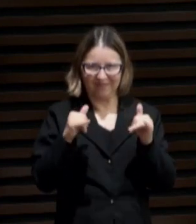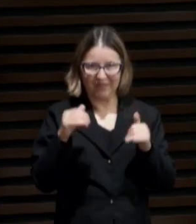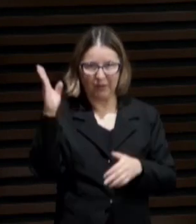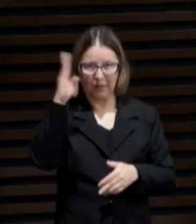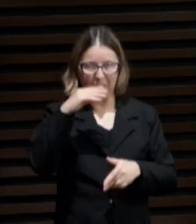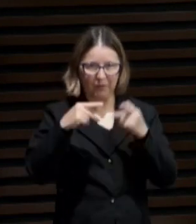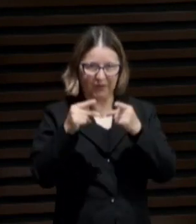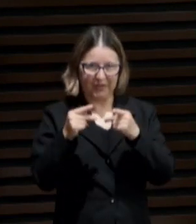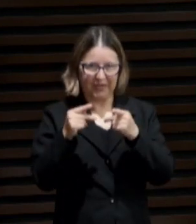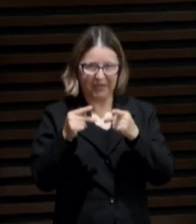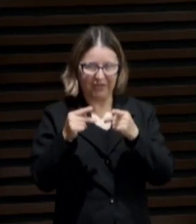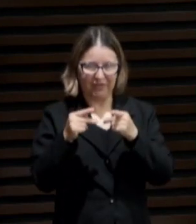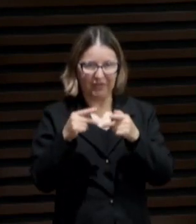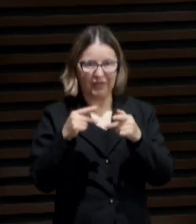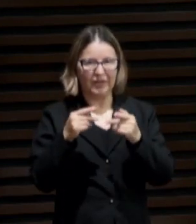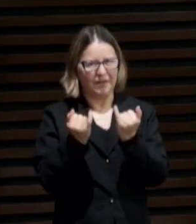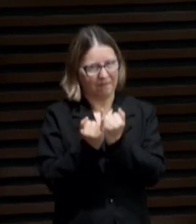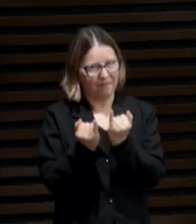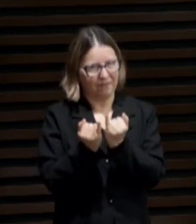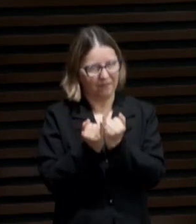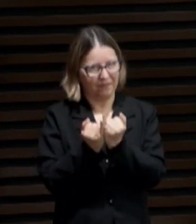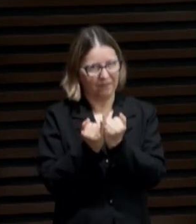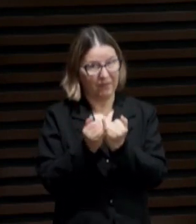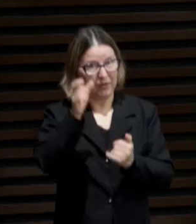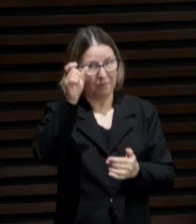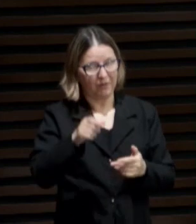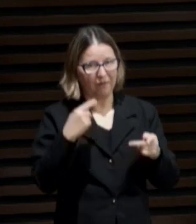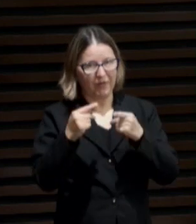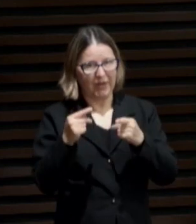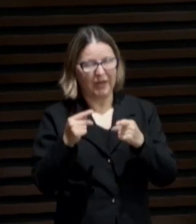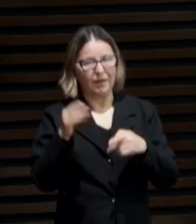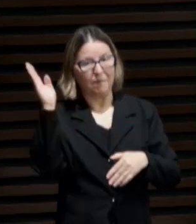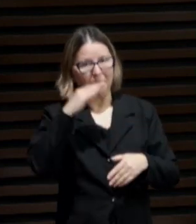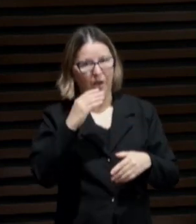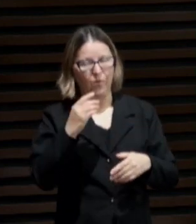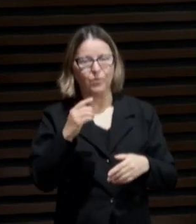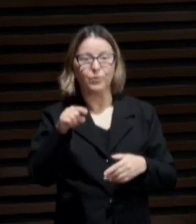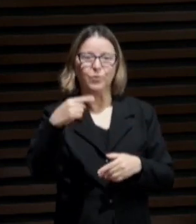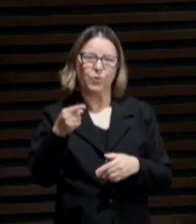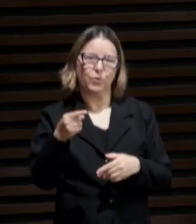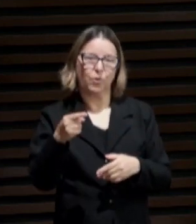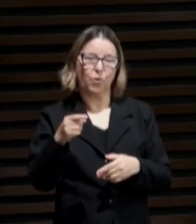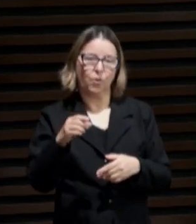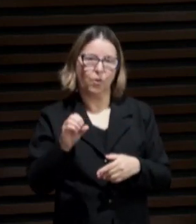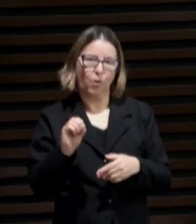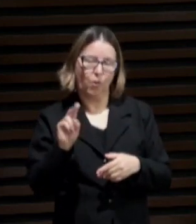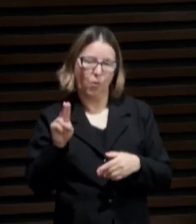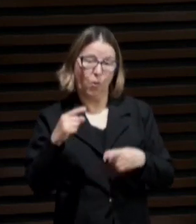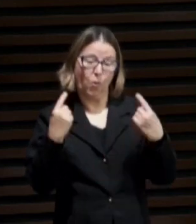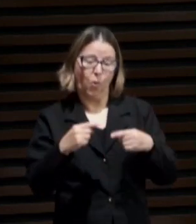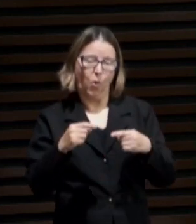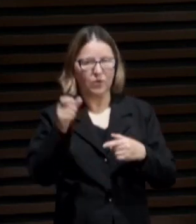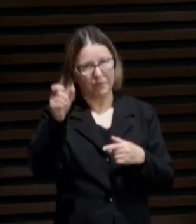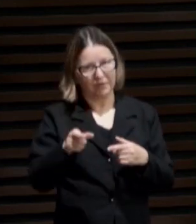maldizente, difamador, é uma pessoa que fala mal do outro ou contra outra pessoa,